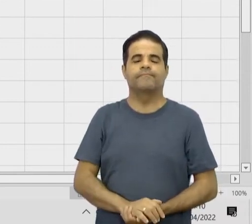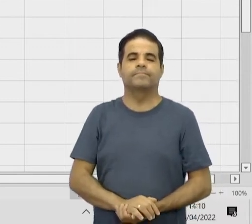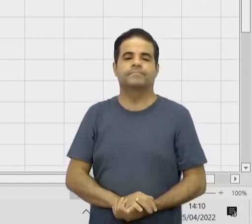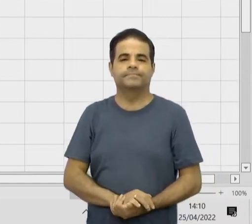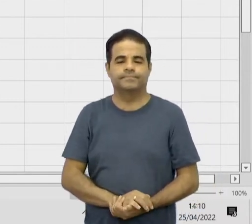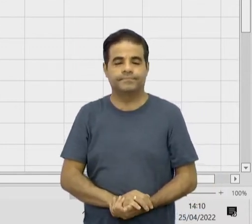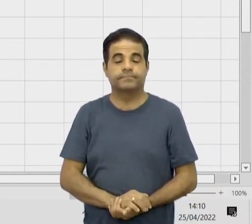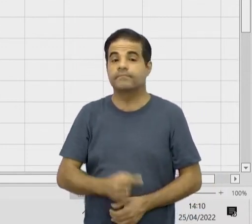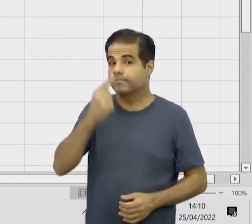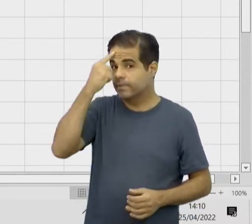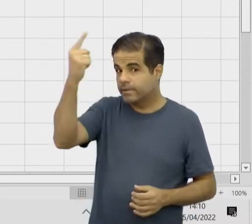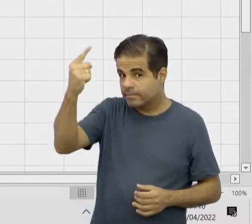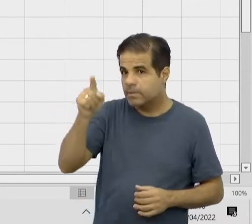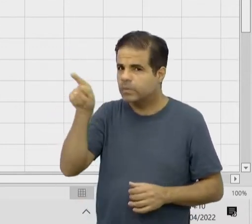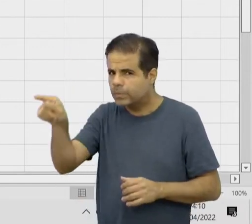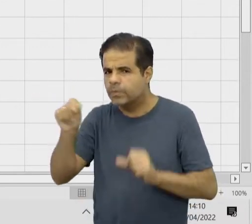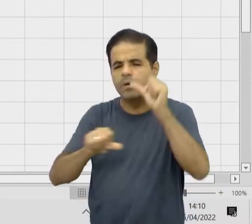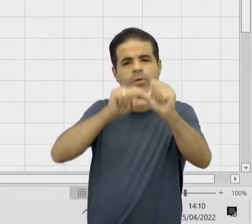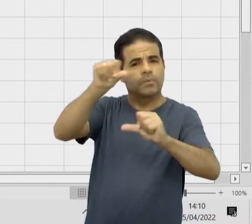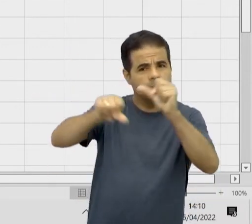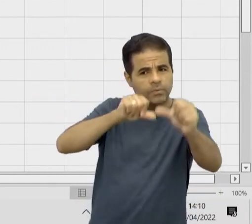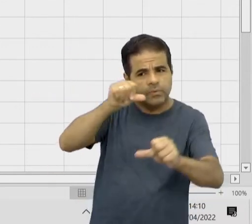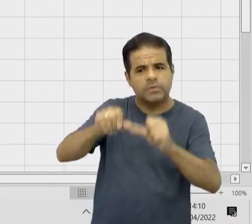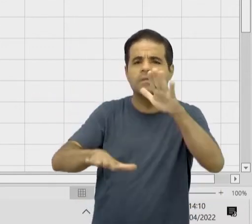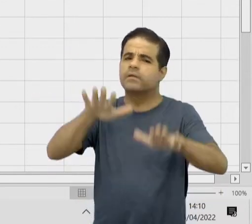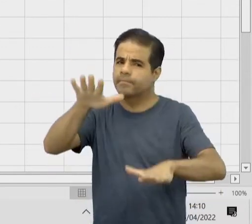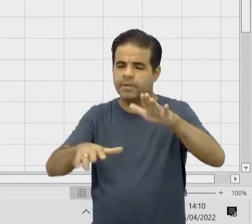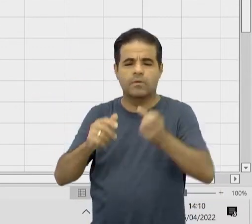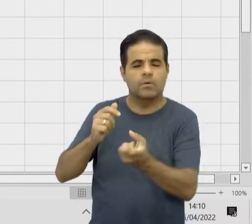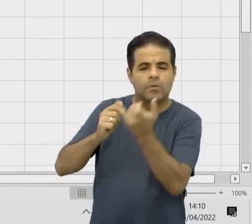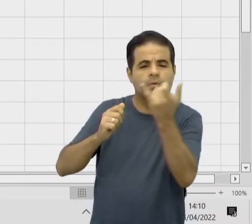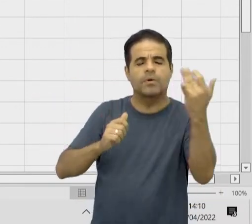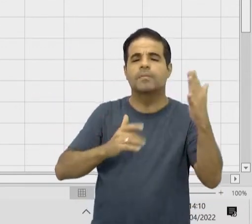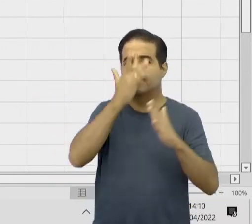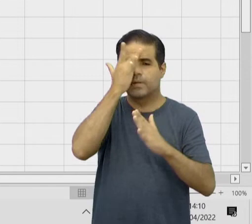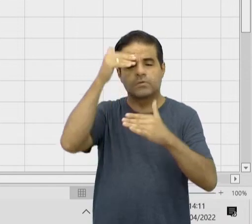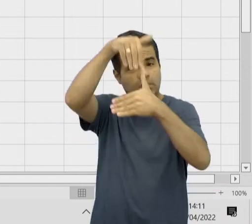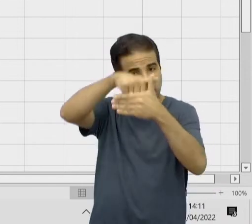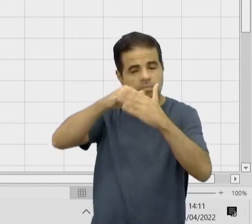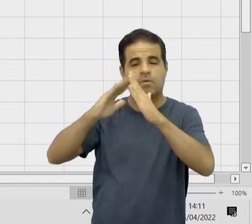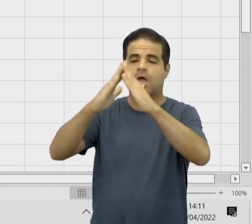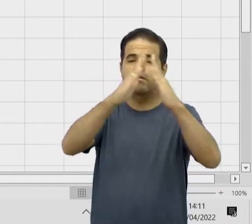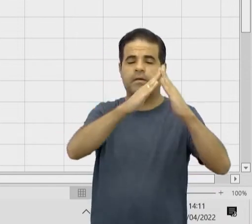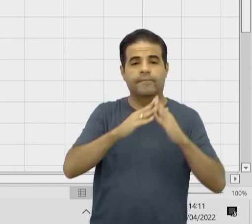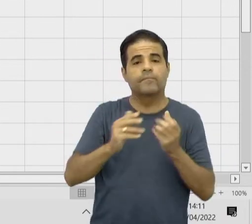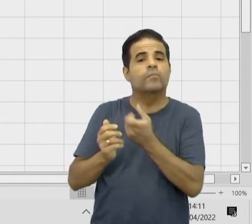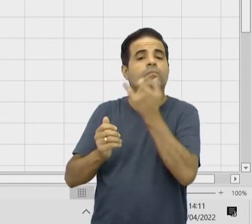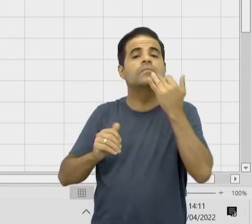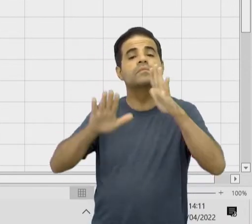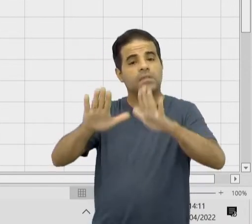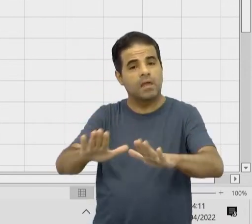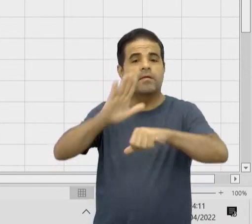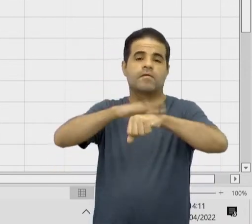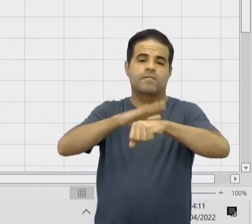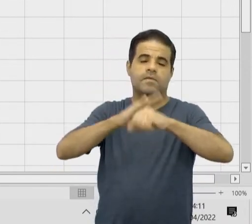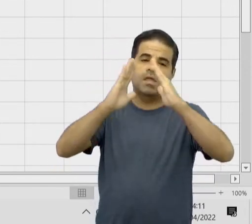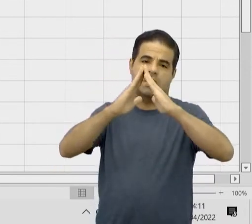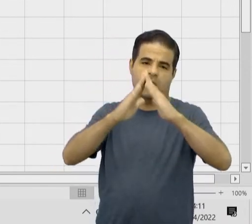R$200. Lembrando aí que isso altera, depende de quantidade de moradores na casa, né? E quanto você fica mais em casa,